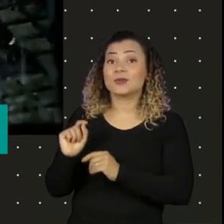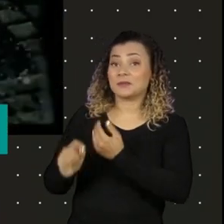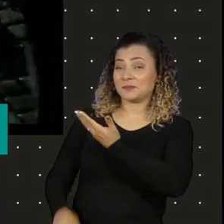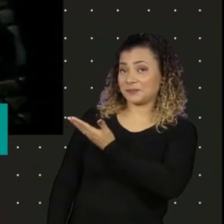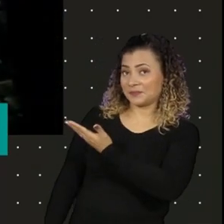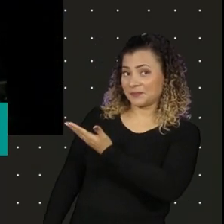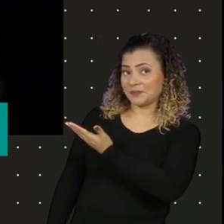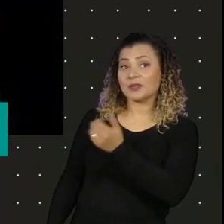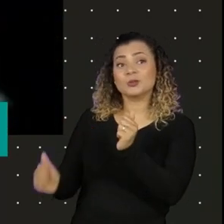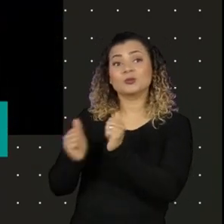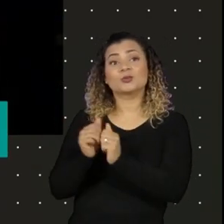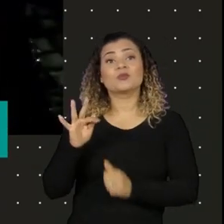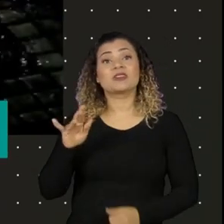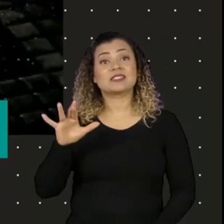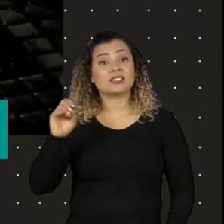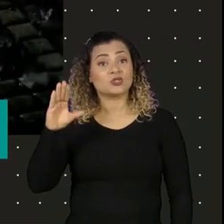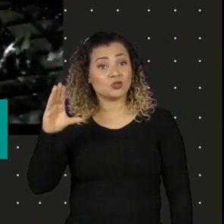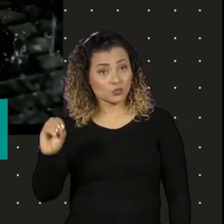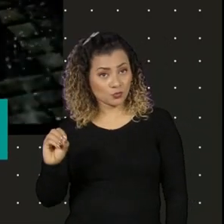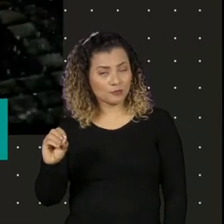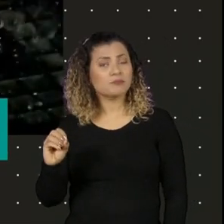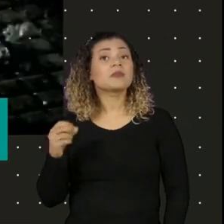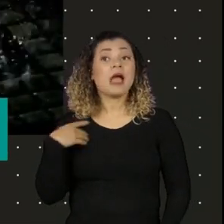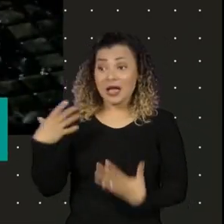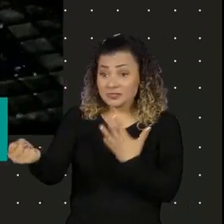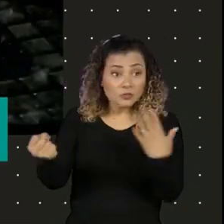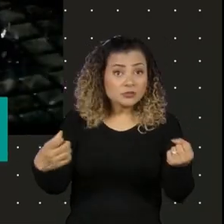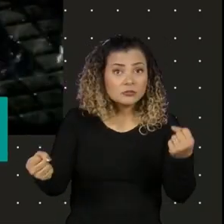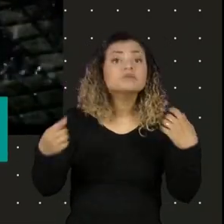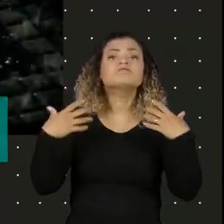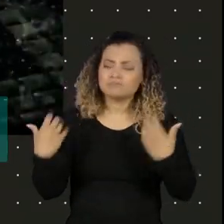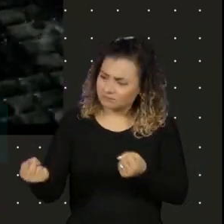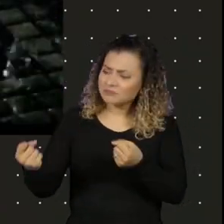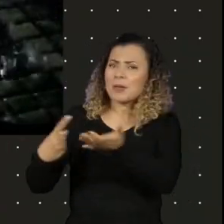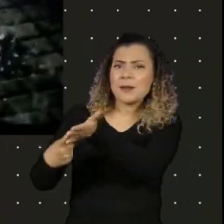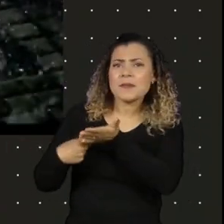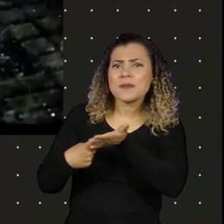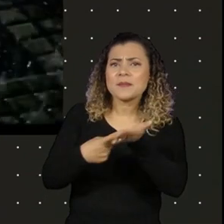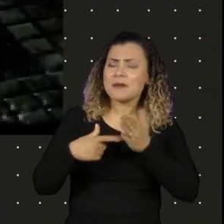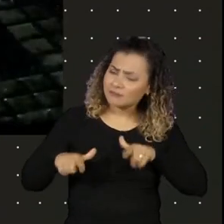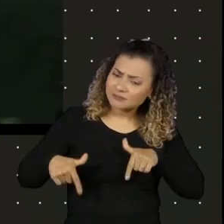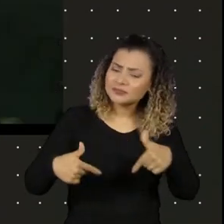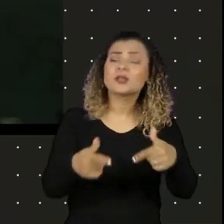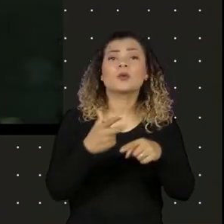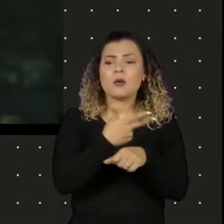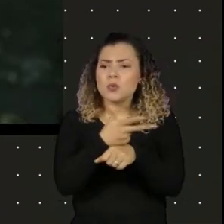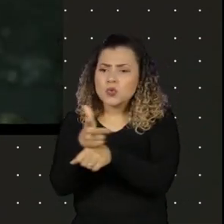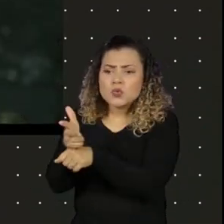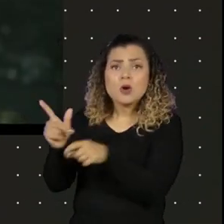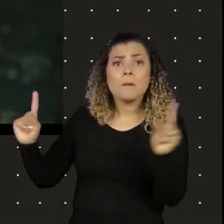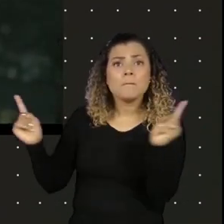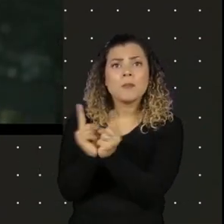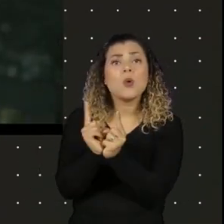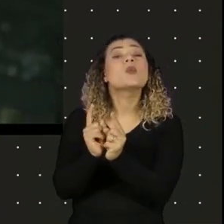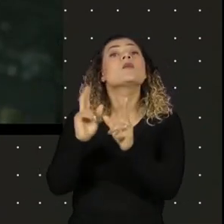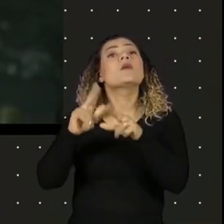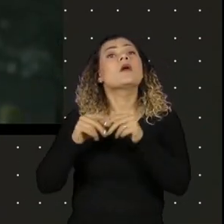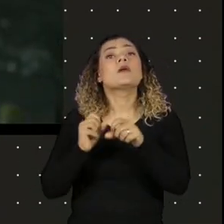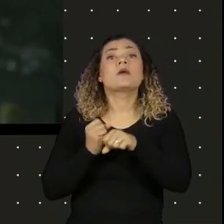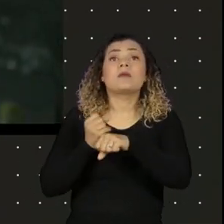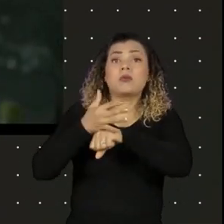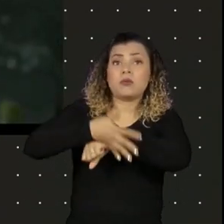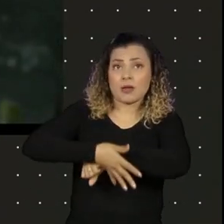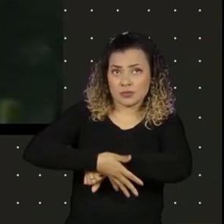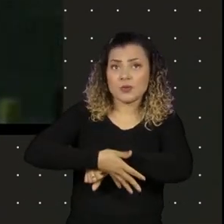fazia com Francisco Eldo Mendes. Eles toparam e a gente fez uma grande ação entre amigos de rodar um longa-metragem em duas grandes madrugadas.